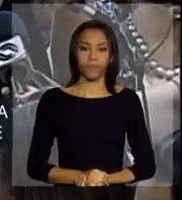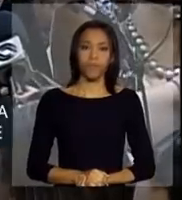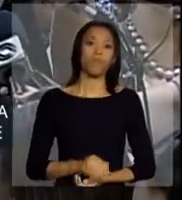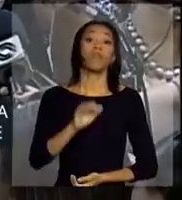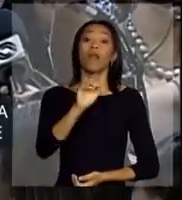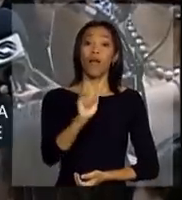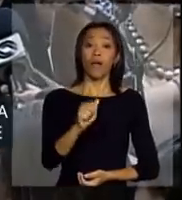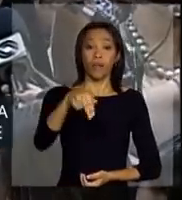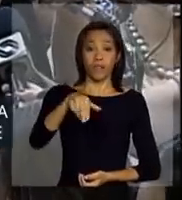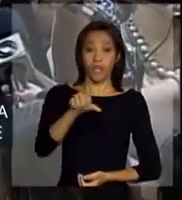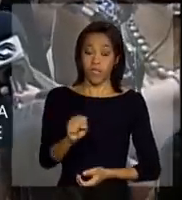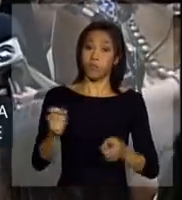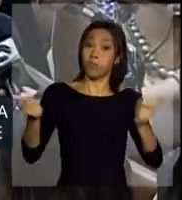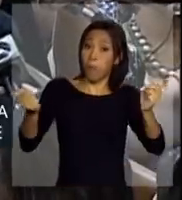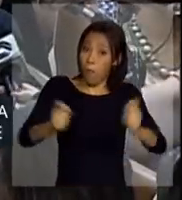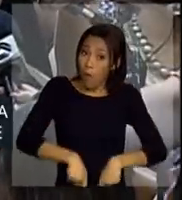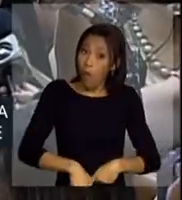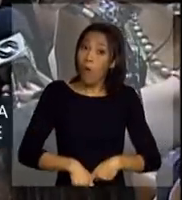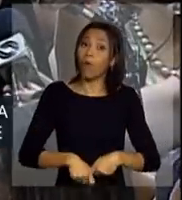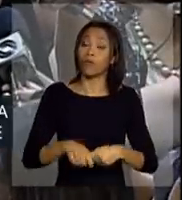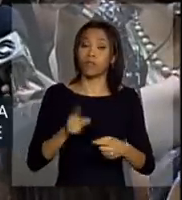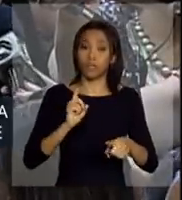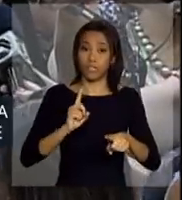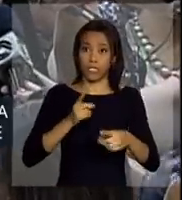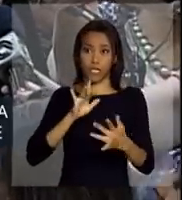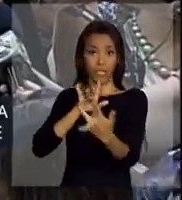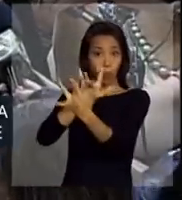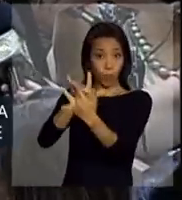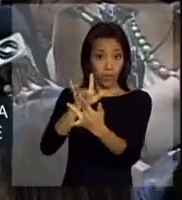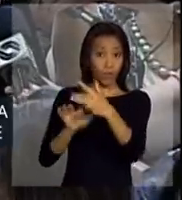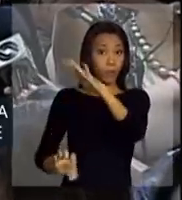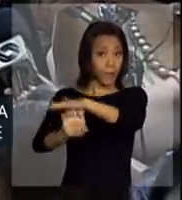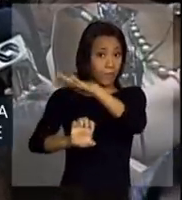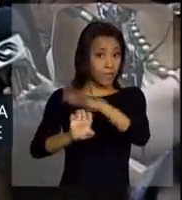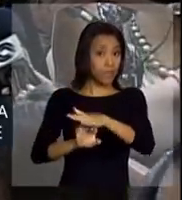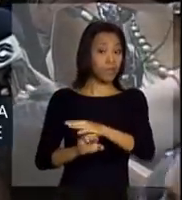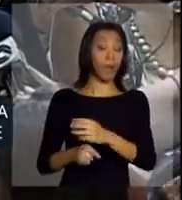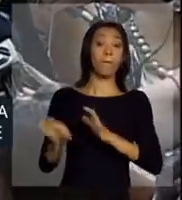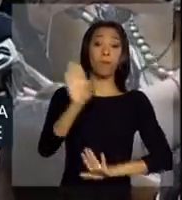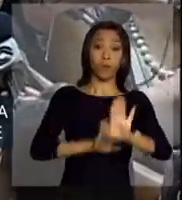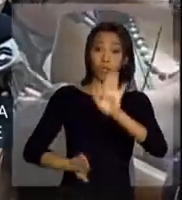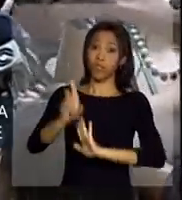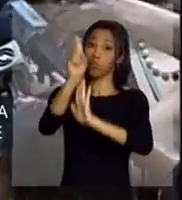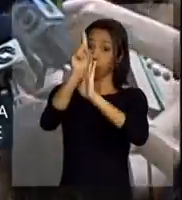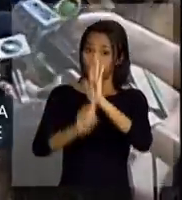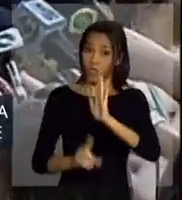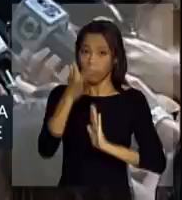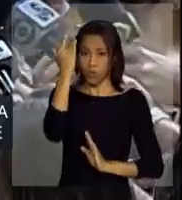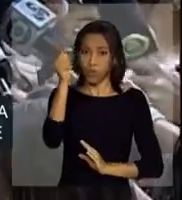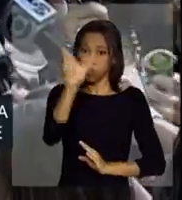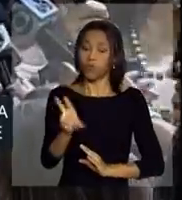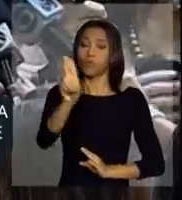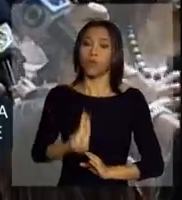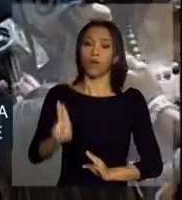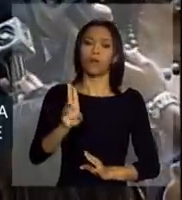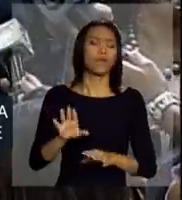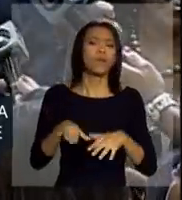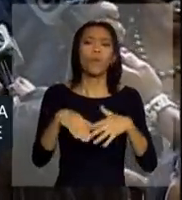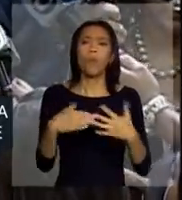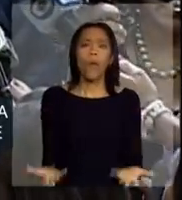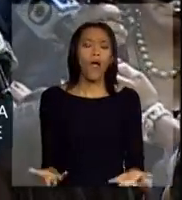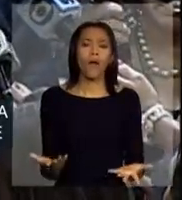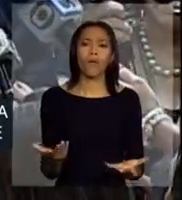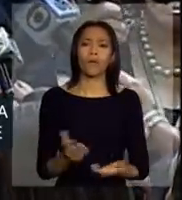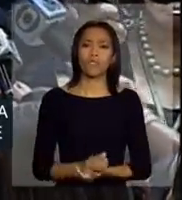ANS pode agir sobre a operadora para garantir os direitos e a defesa do usuário. Ministro, qual a consequência para os planos que forem se